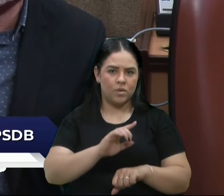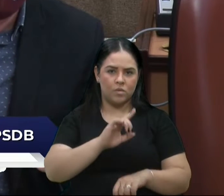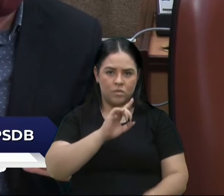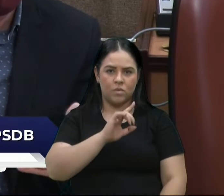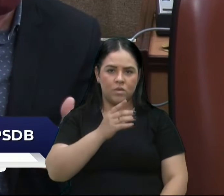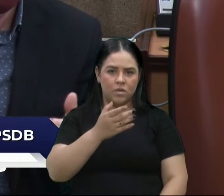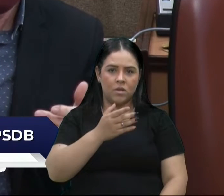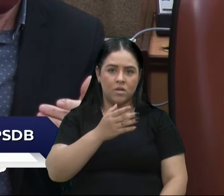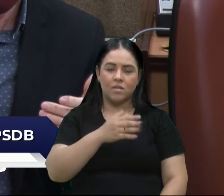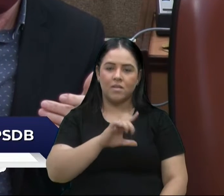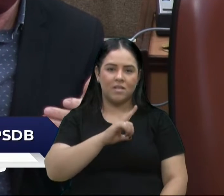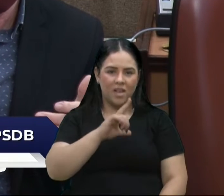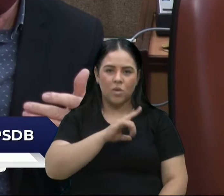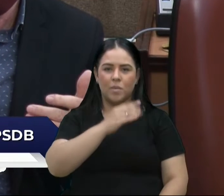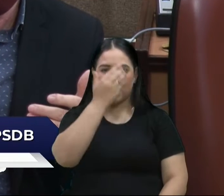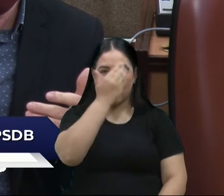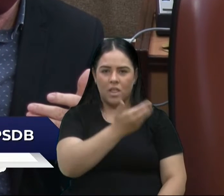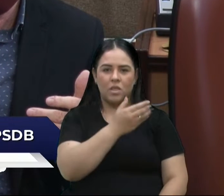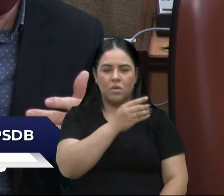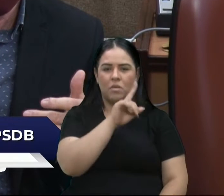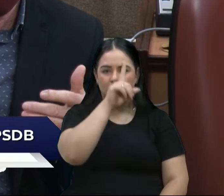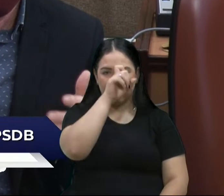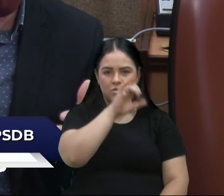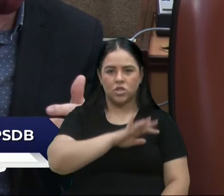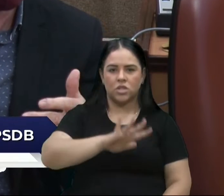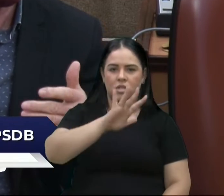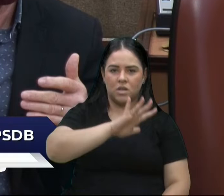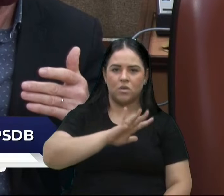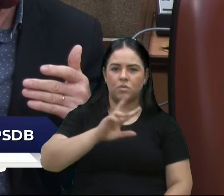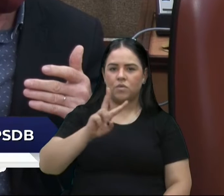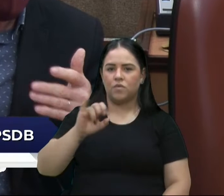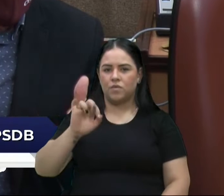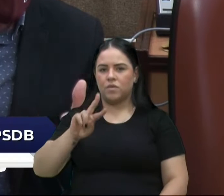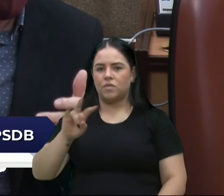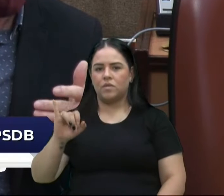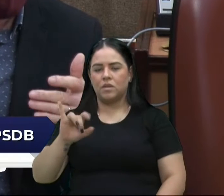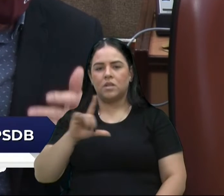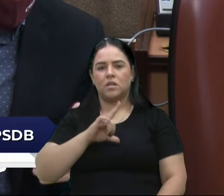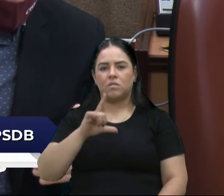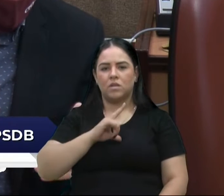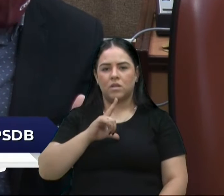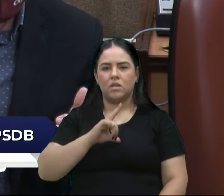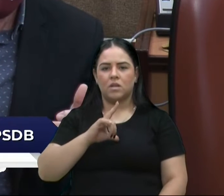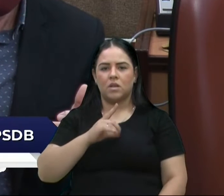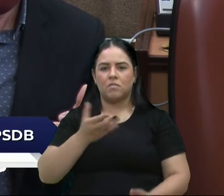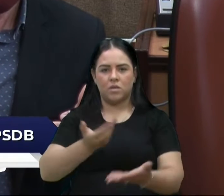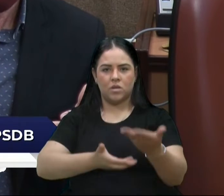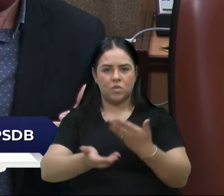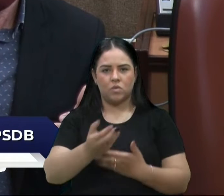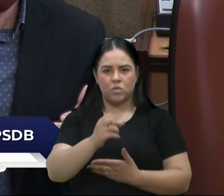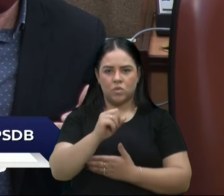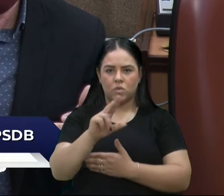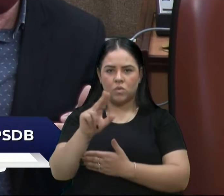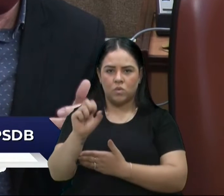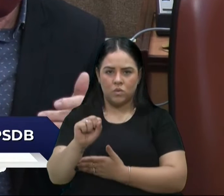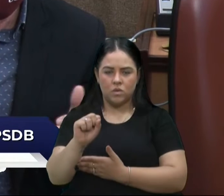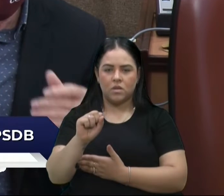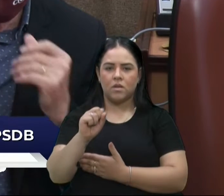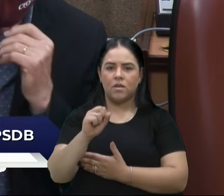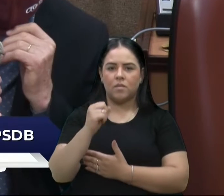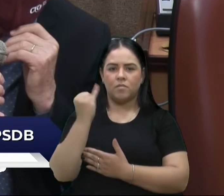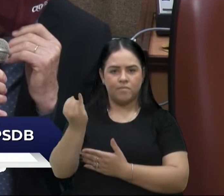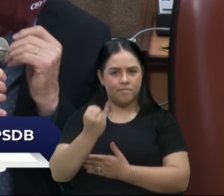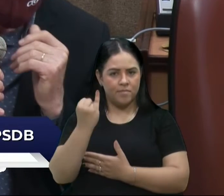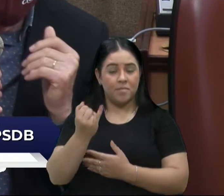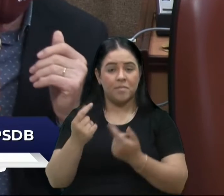pelo Vivi Ramos, que vem prestando um atendimento no SUS relevante, importante, mas eu fico